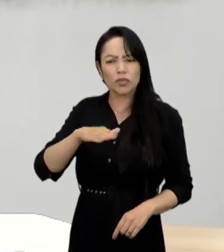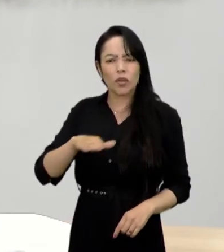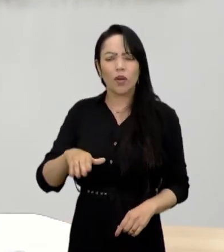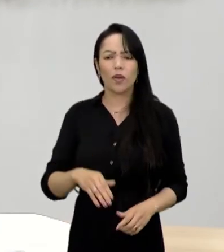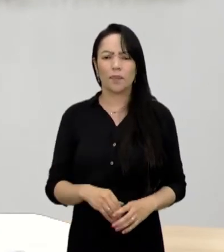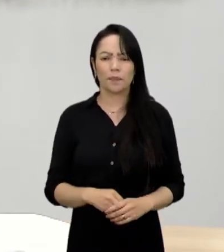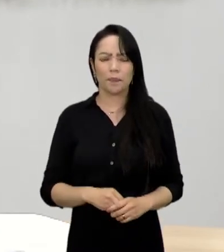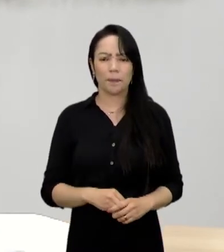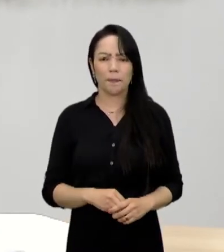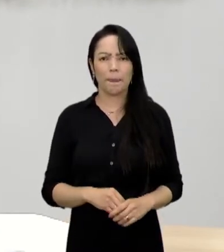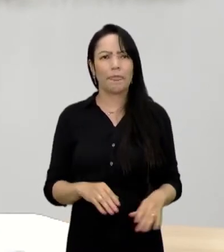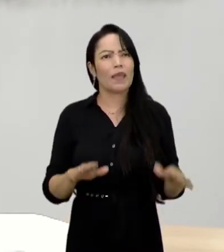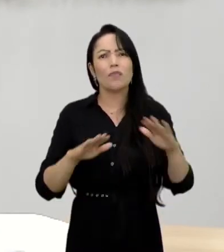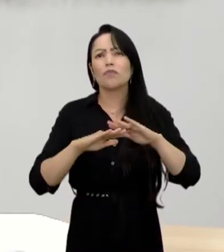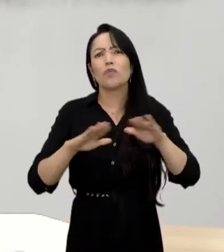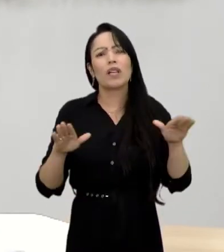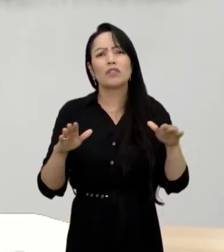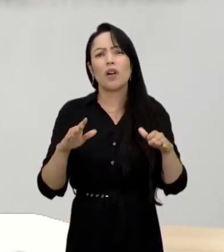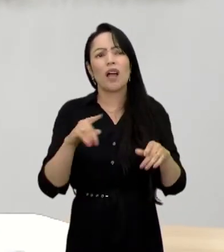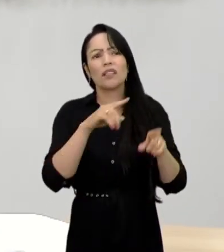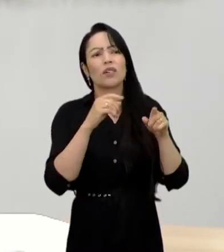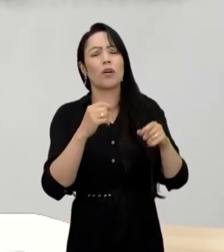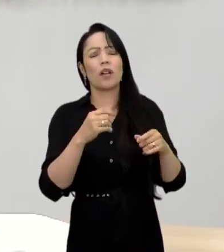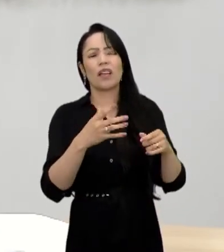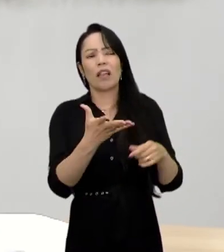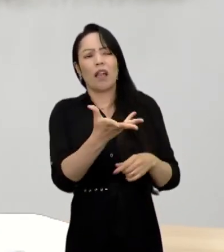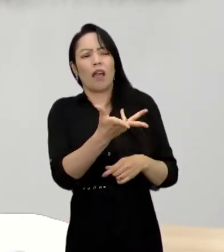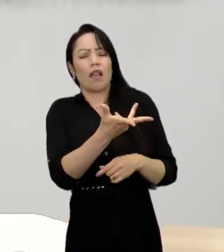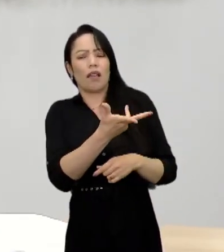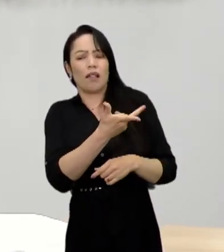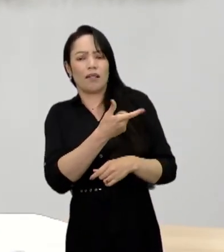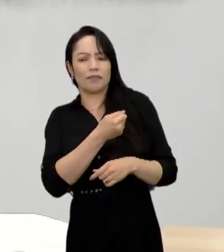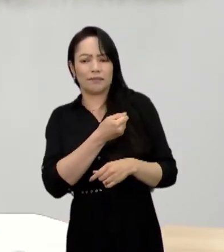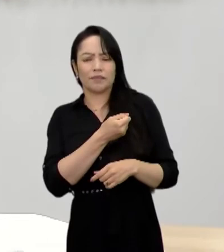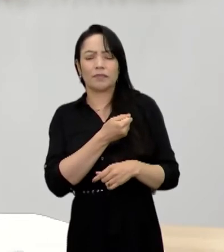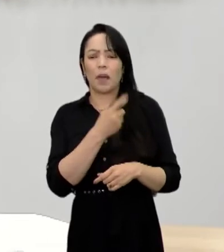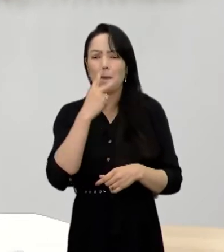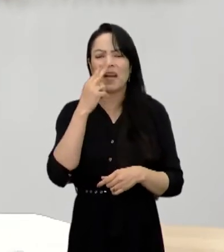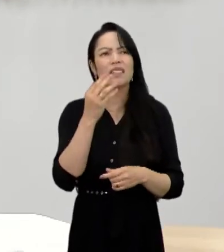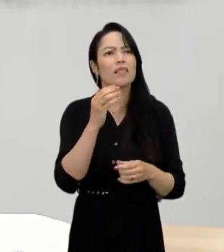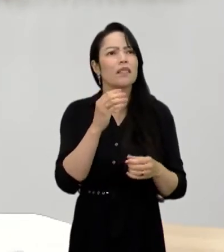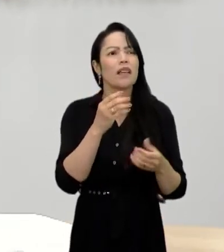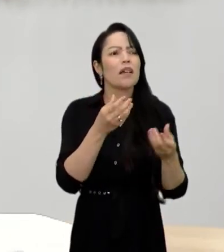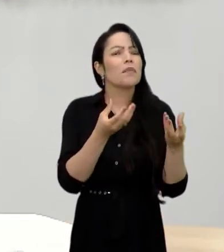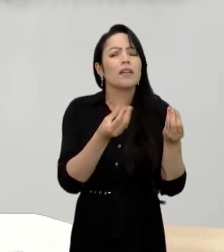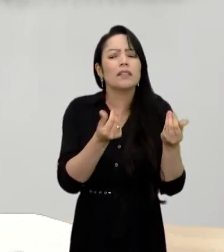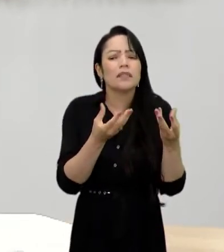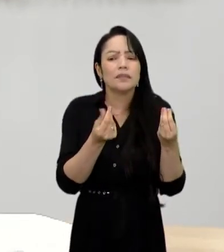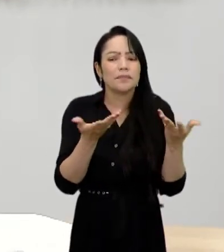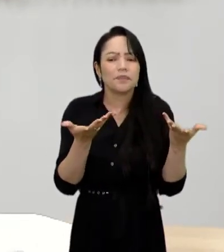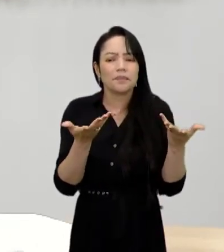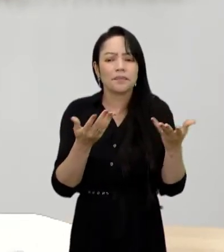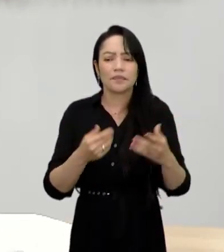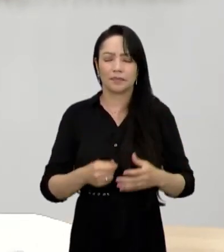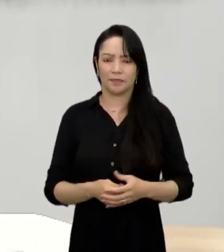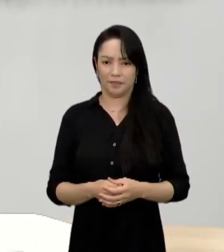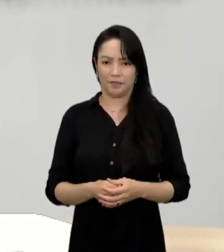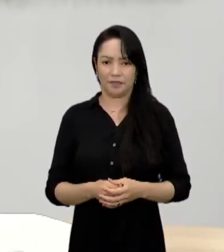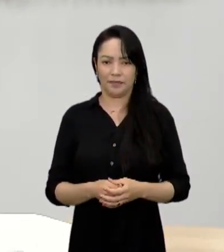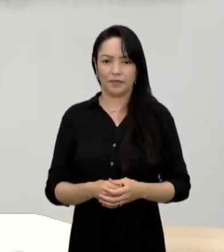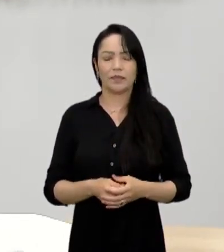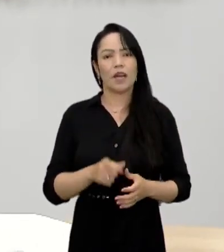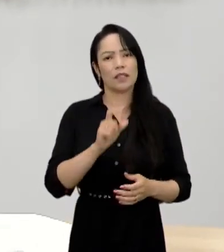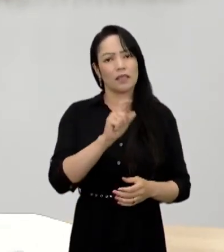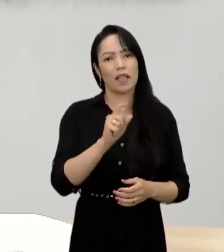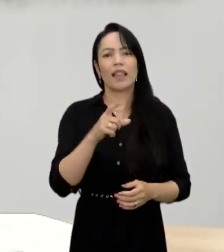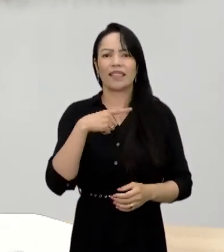né, nada mais do que um poder de convencimento e vazio ainda, né? Eu acho que quando a gente coloca essas